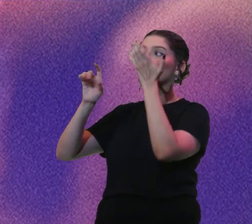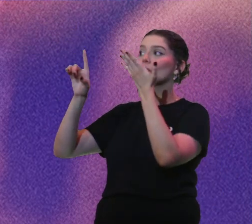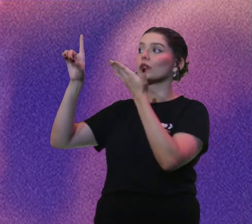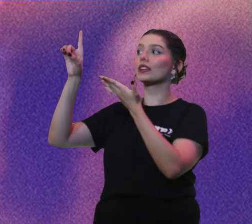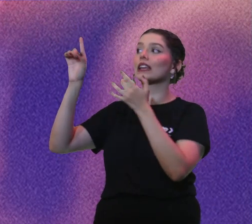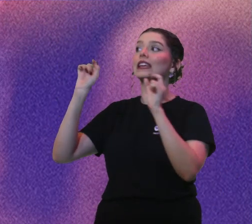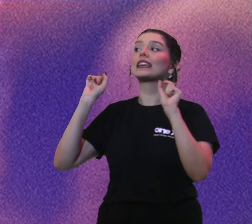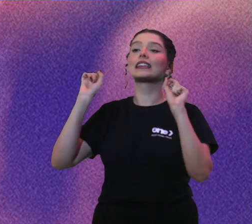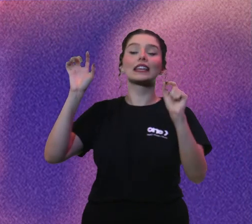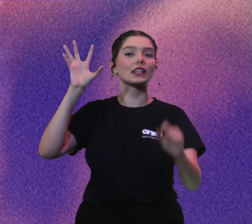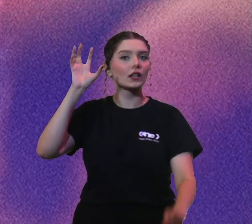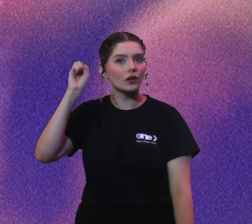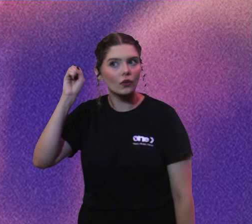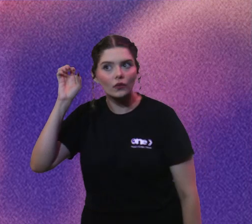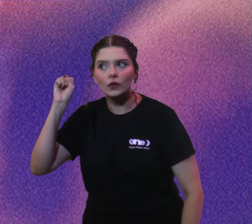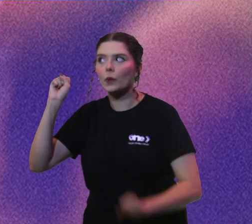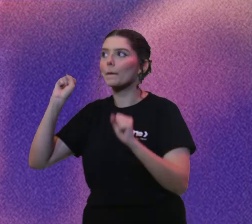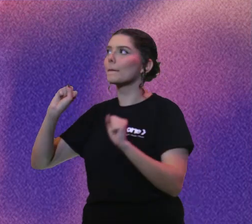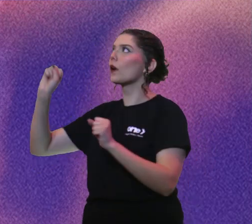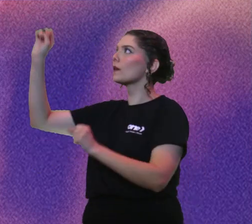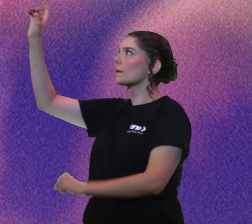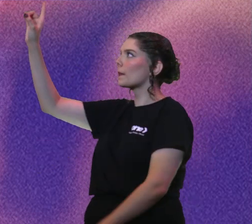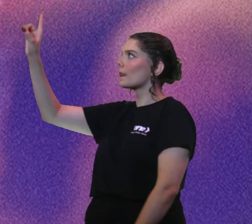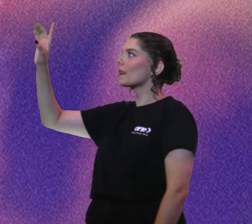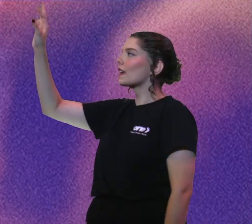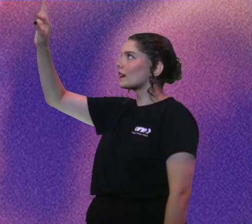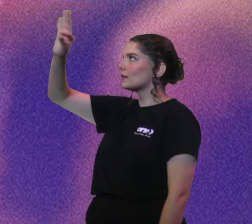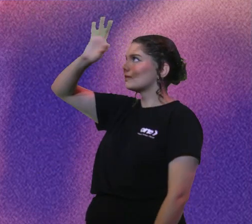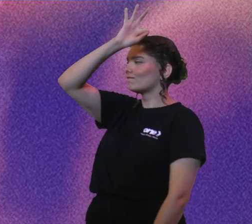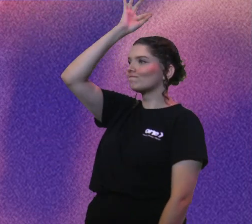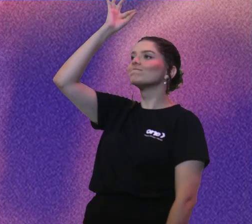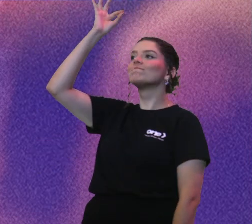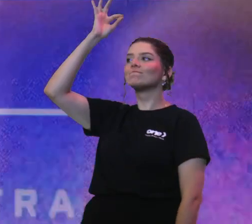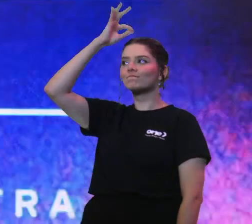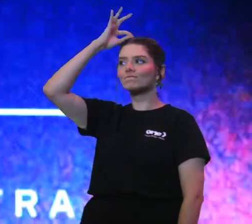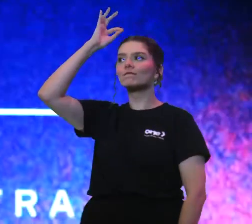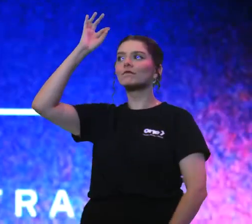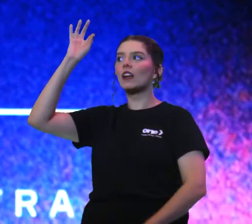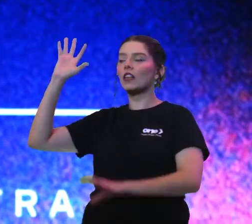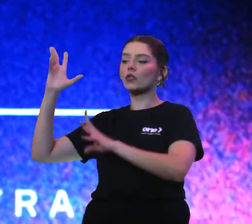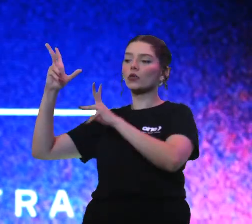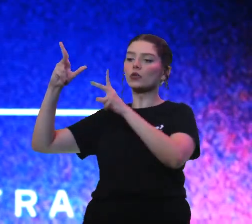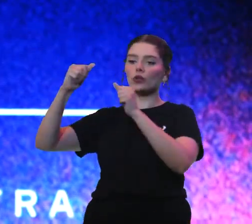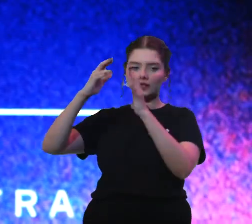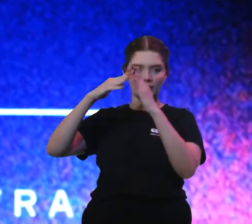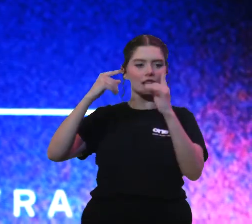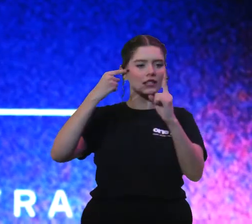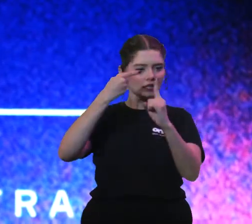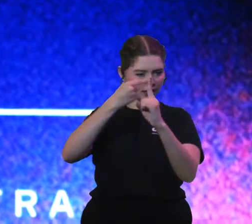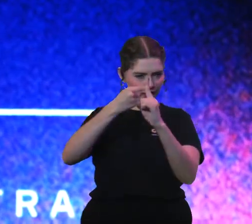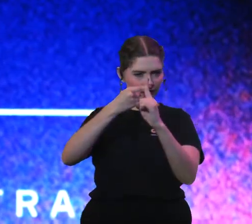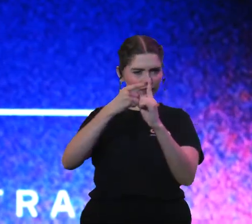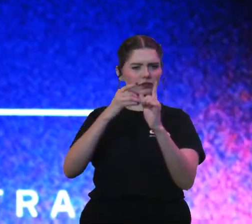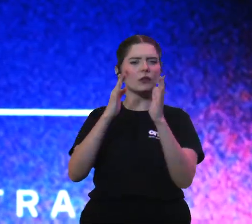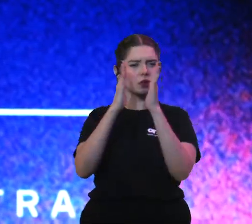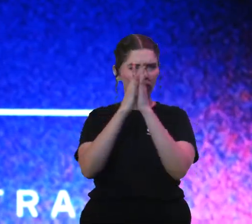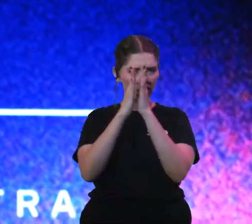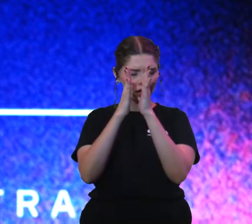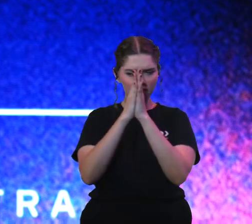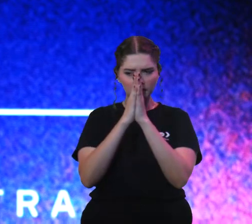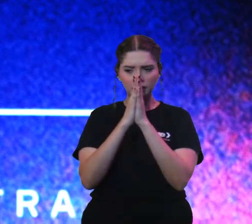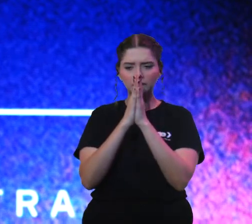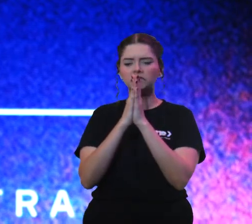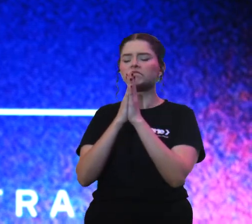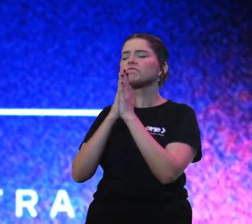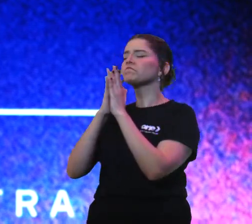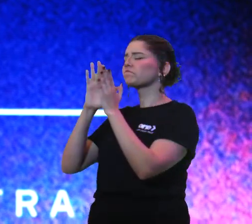ouvidos, ouça o que o Espírito diz às igrejas. Vamos orar mais uma vez? Senhor, fala aos nossos corações. Nós te